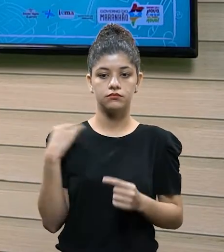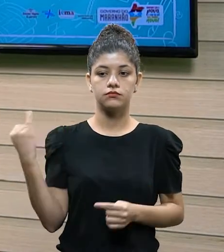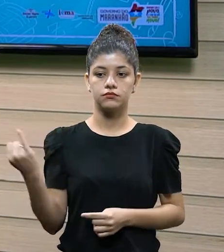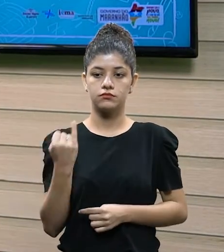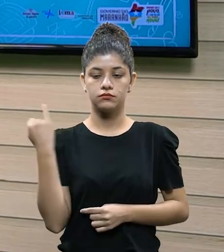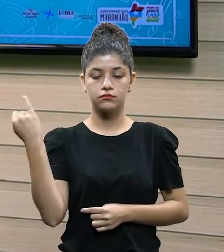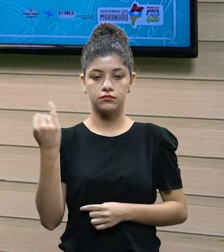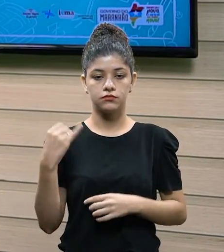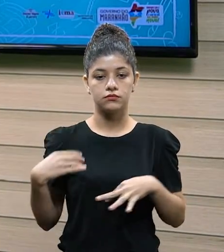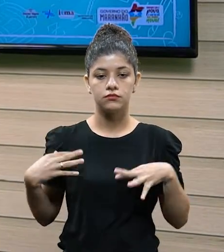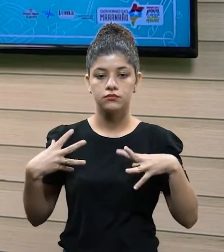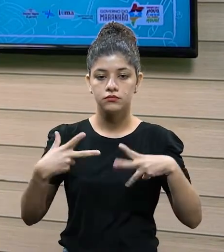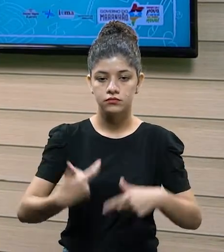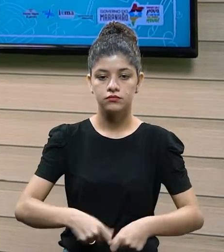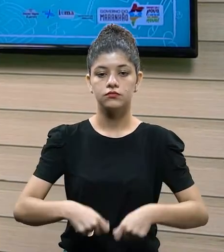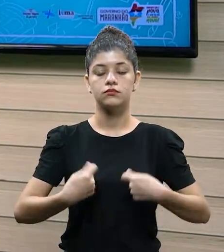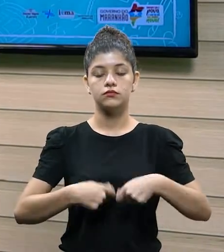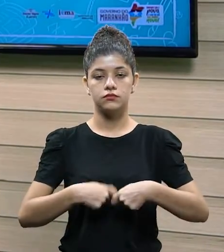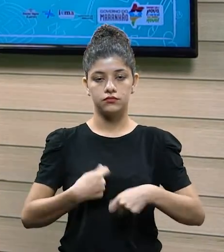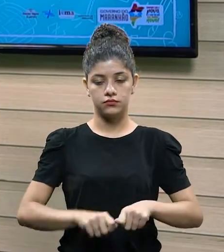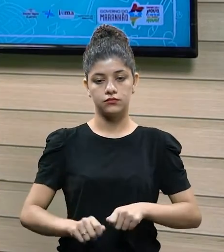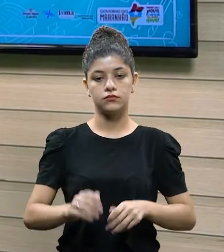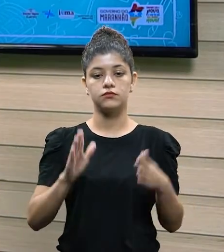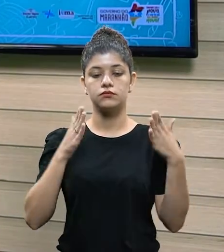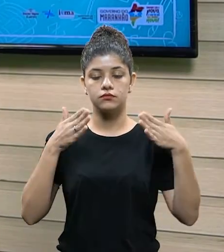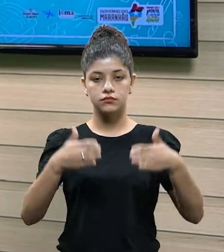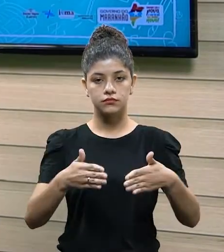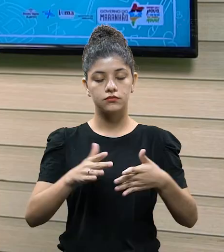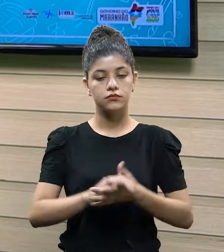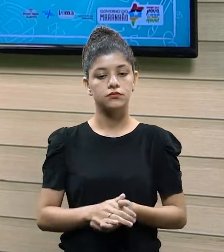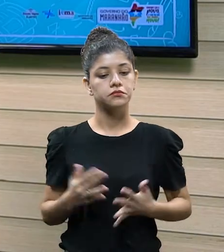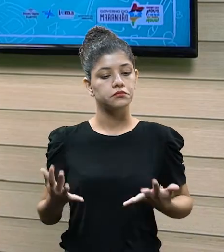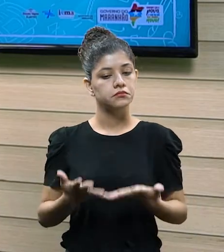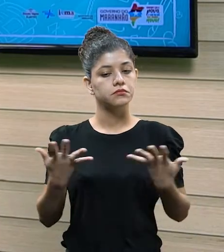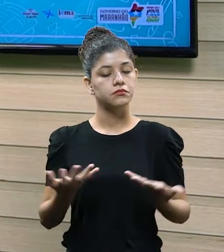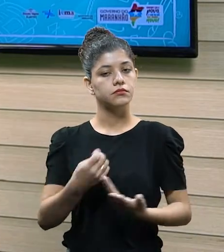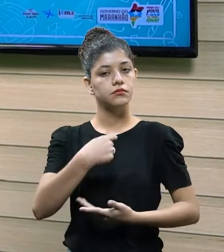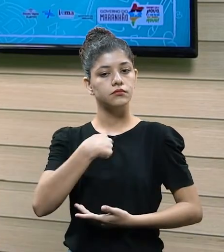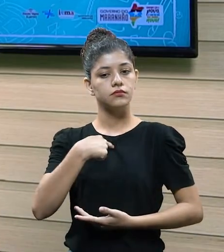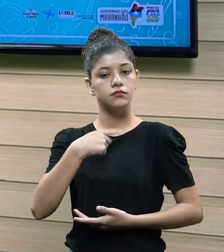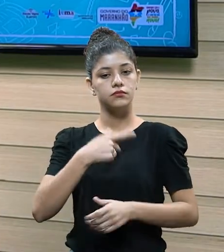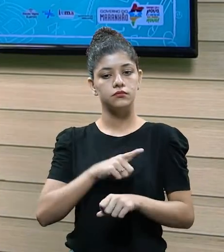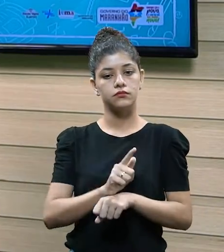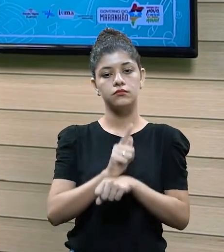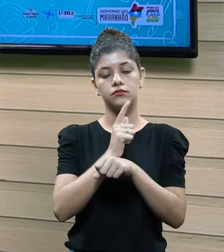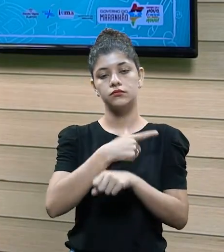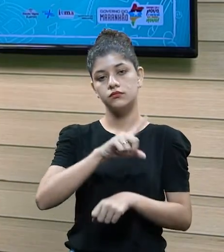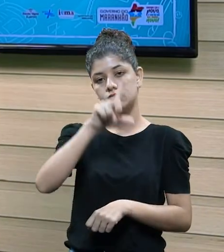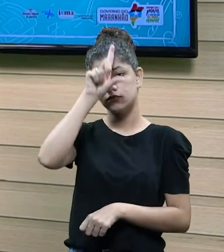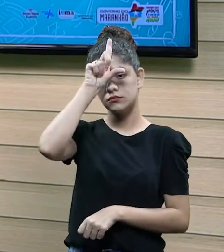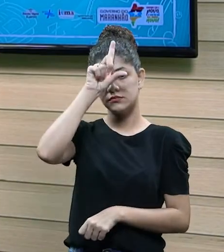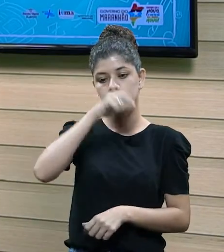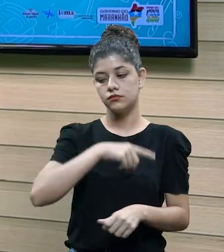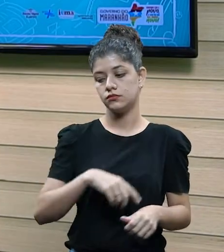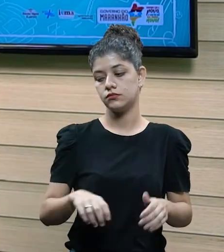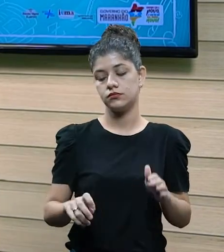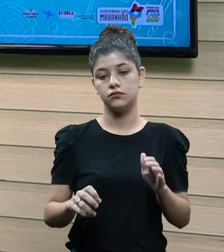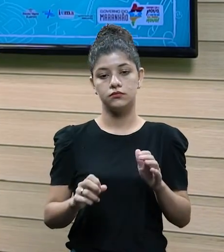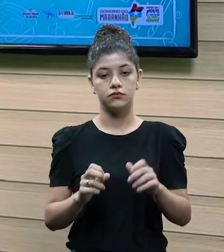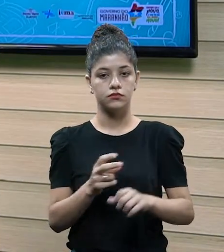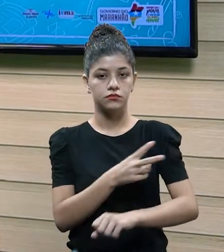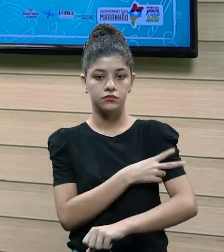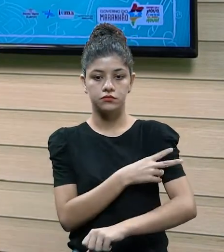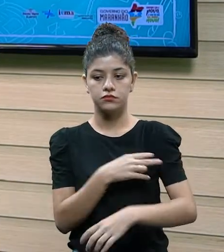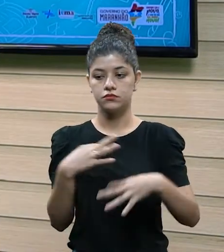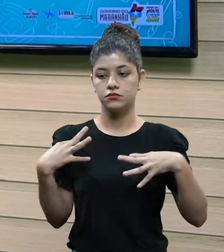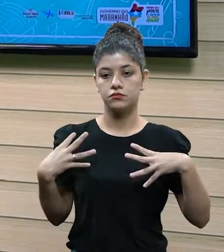sentir importante, todo mundo tem que ir atrás de bater essas metas. Tá? Então eu vou estimular, não sou eu o gerente, não sou eu o líder, não sou eu o proprietário que vou